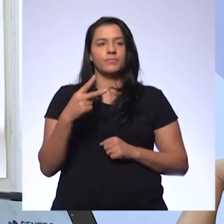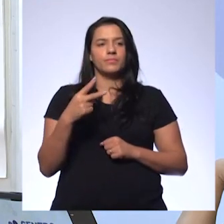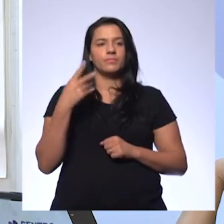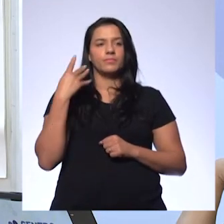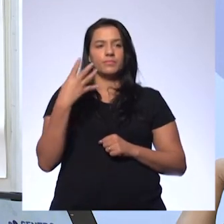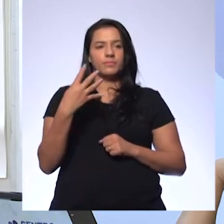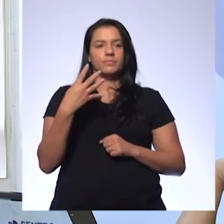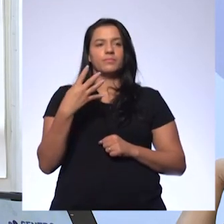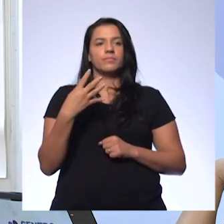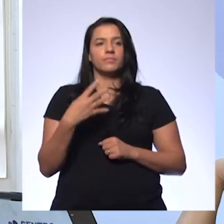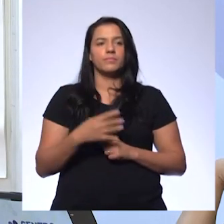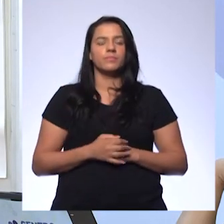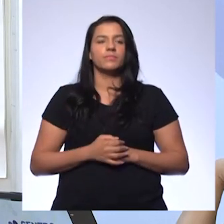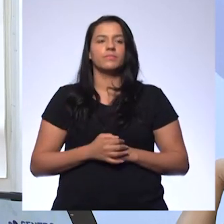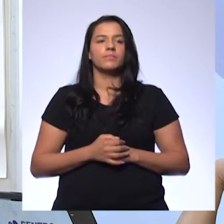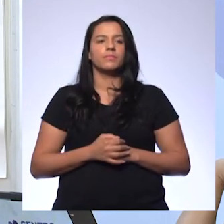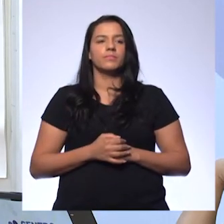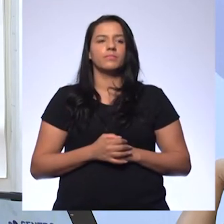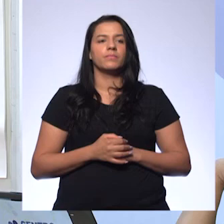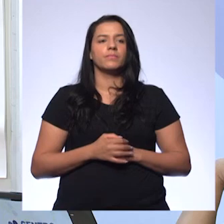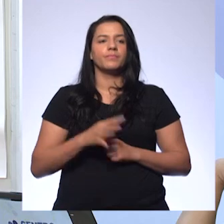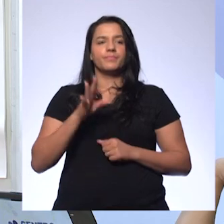2,2,4, né? 4